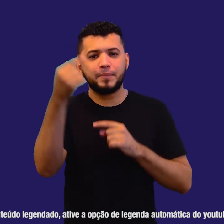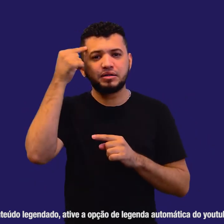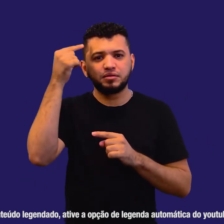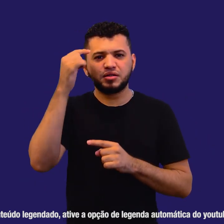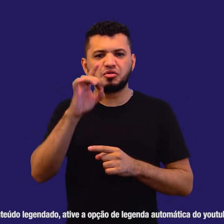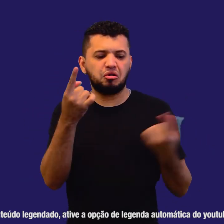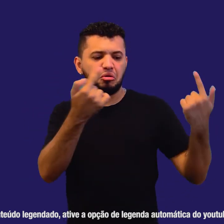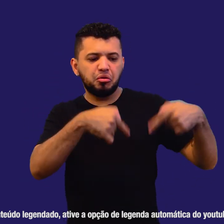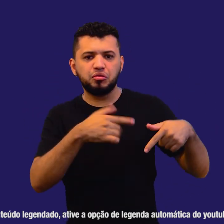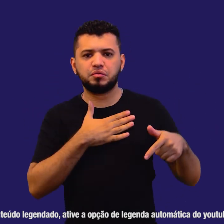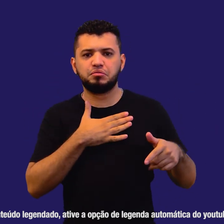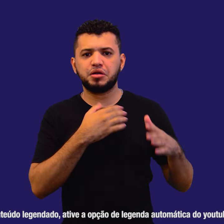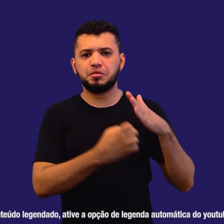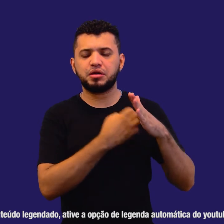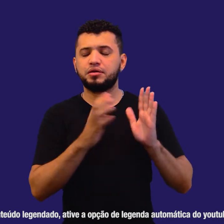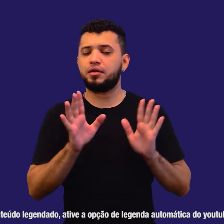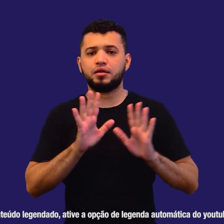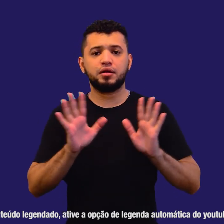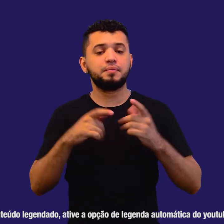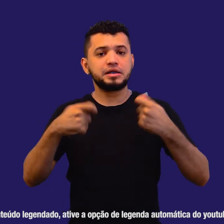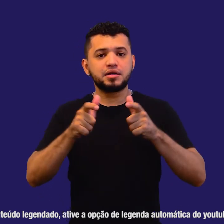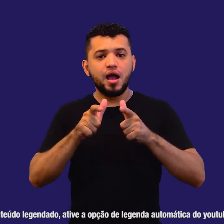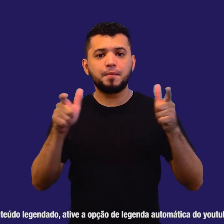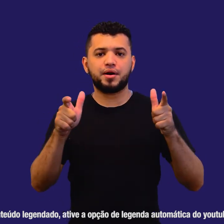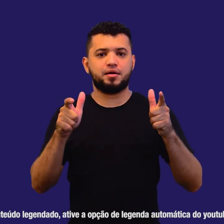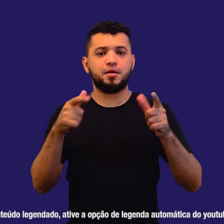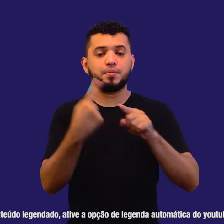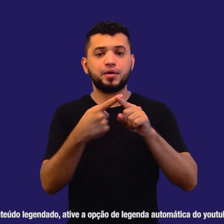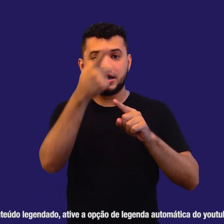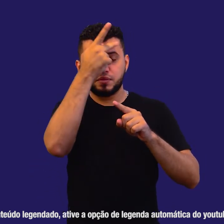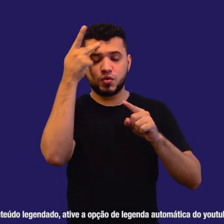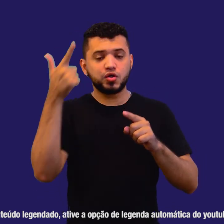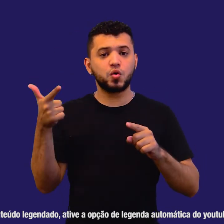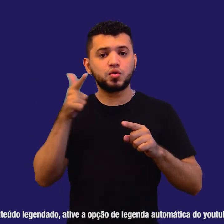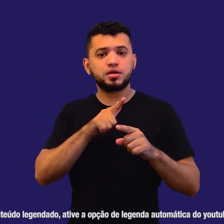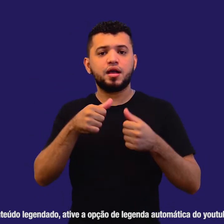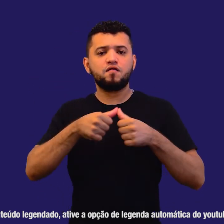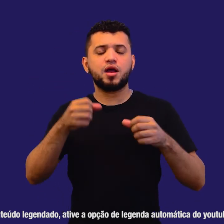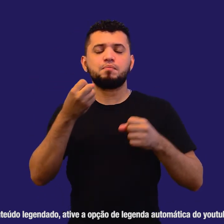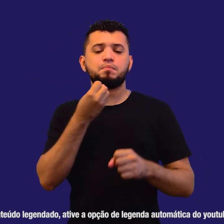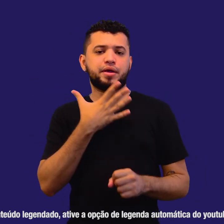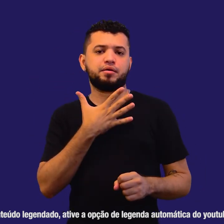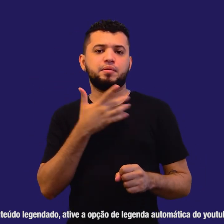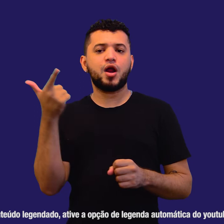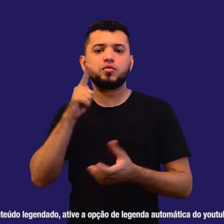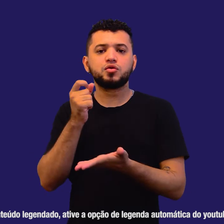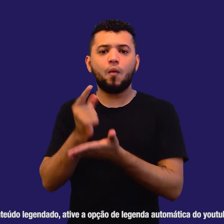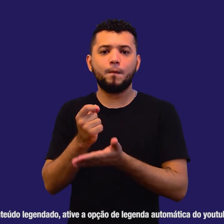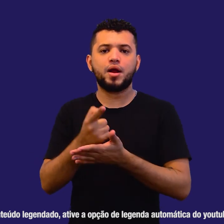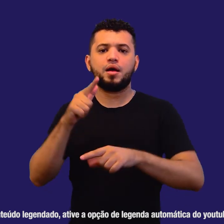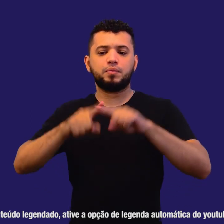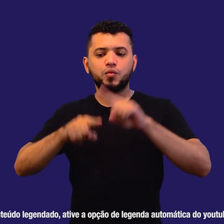um concorrente, nós temos que ampliar a rede para que o cliente se sinta à vontade de adquirir produtos